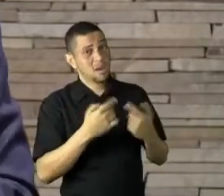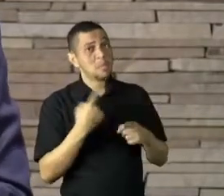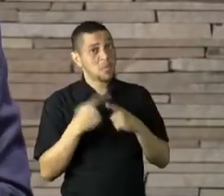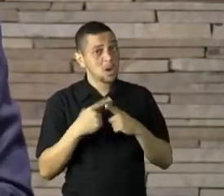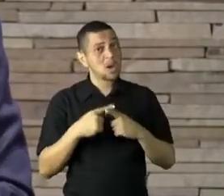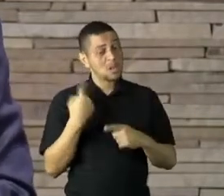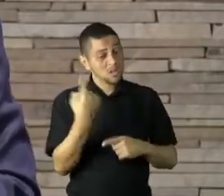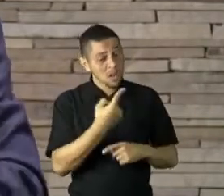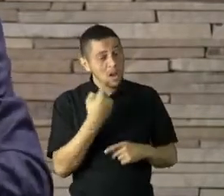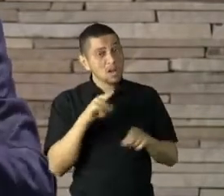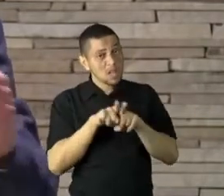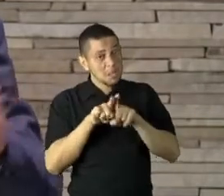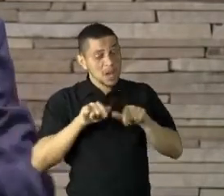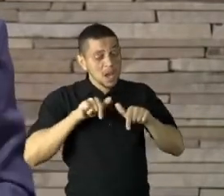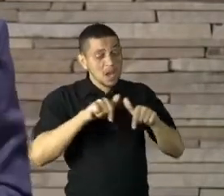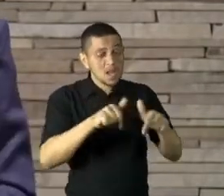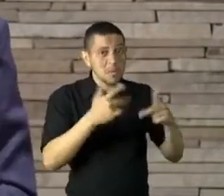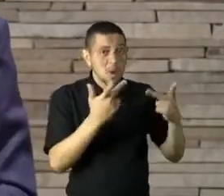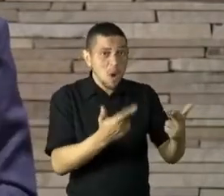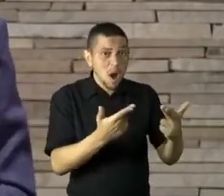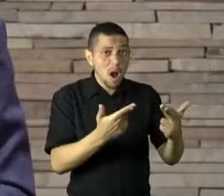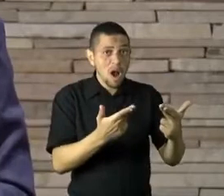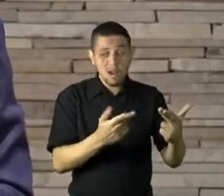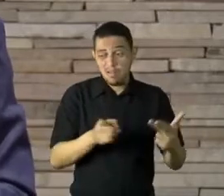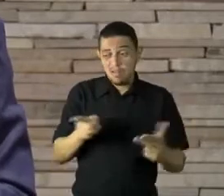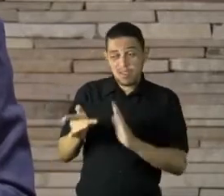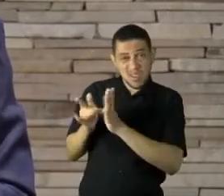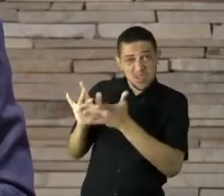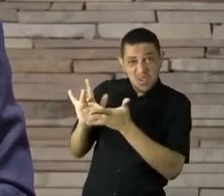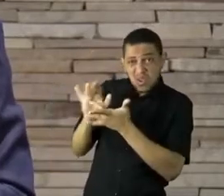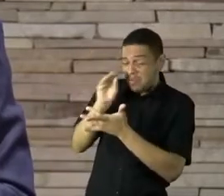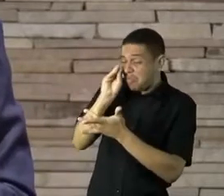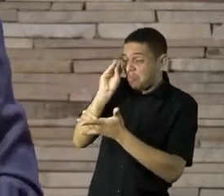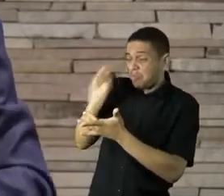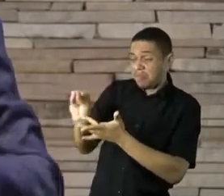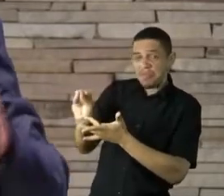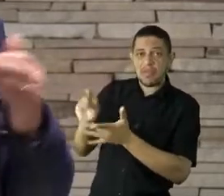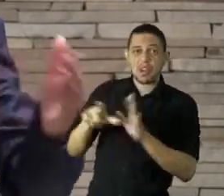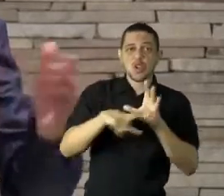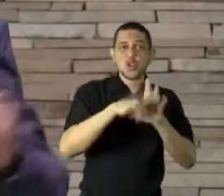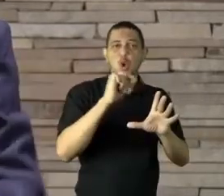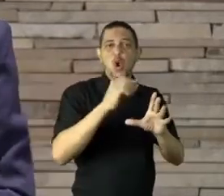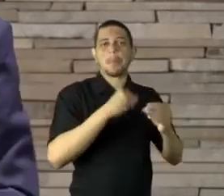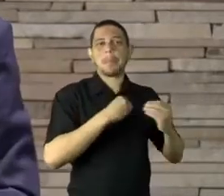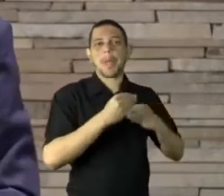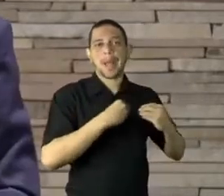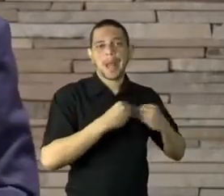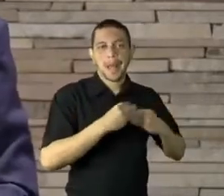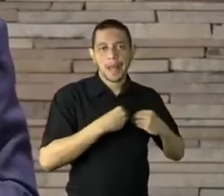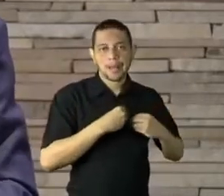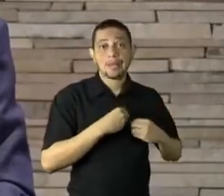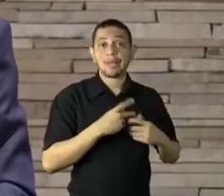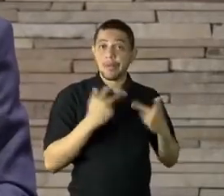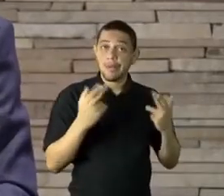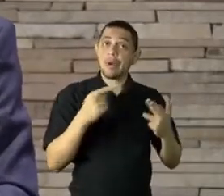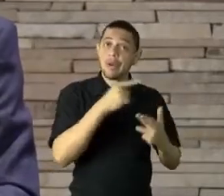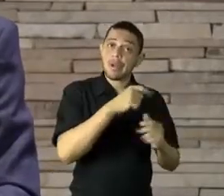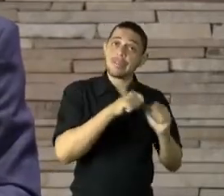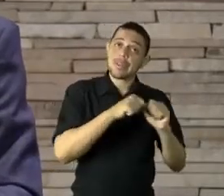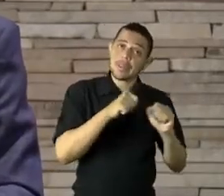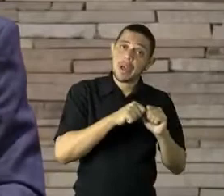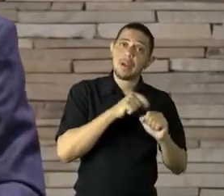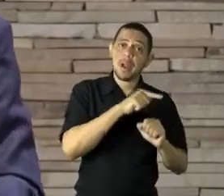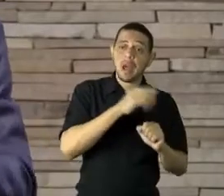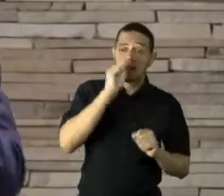Agimos como eles excluindo Jesus e escolhendo o pecado como eles rejeitaram a Cristo e escolheram